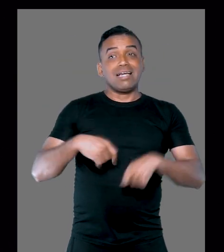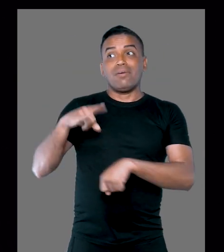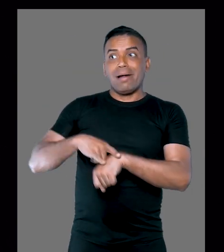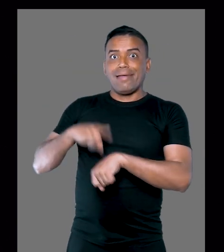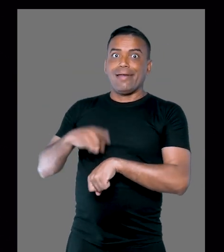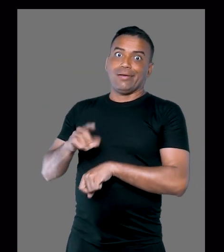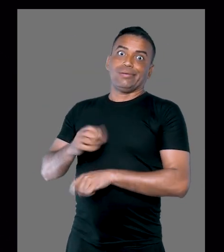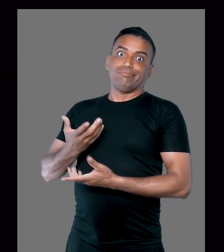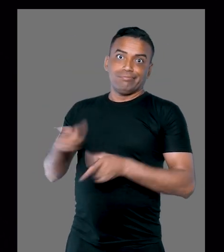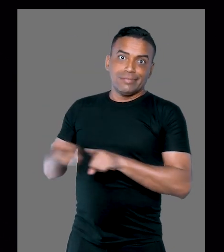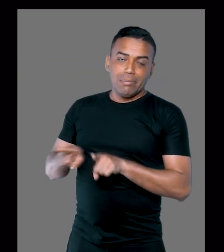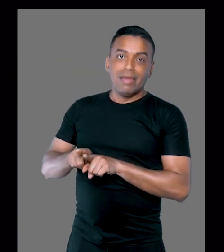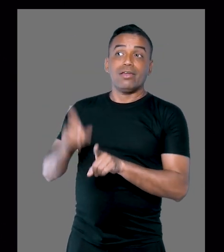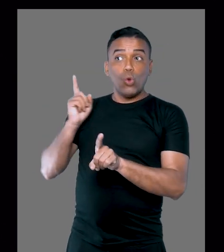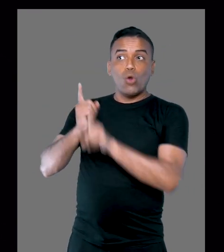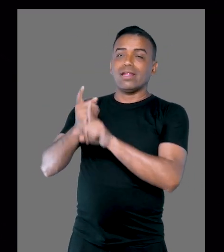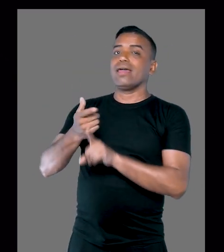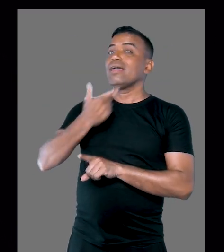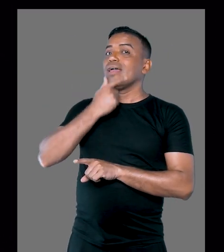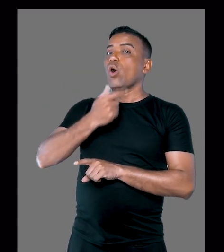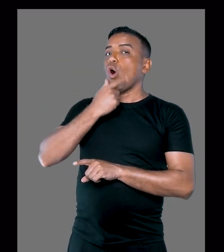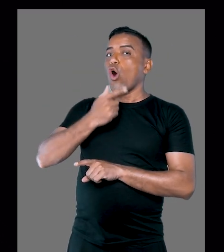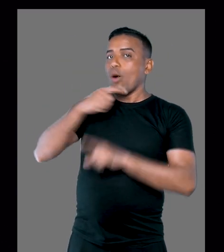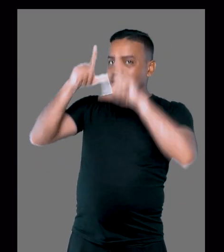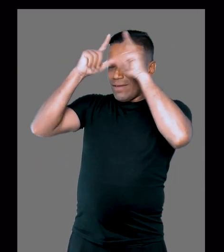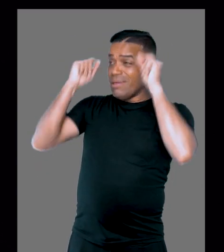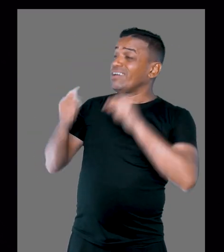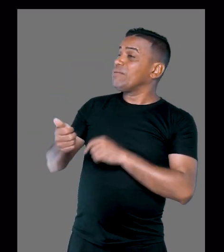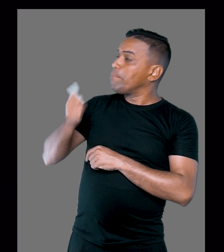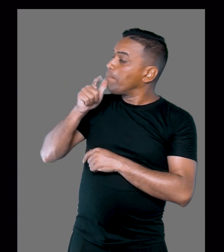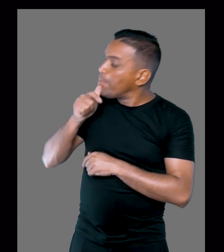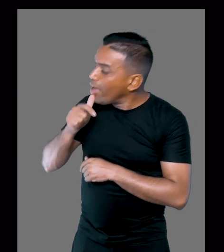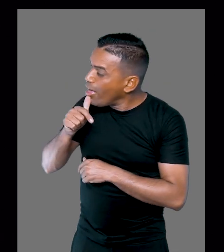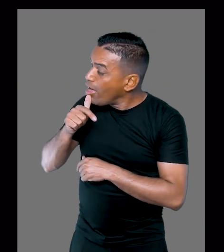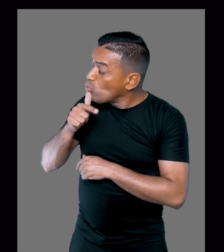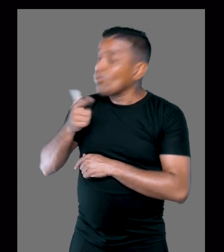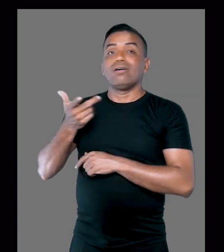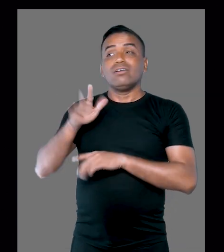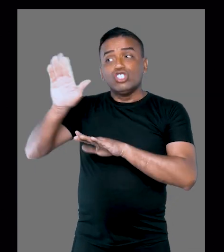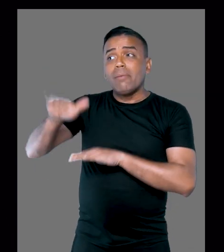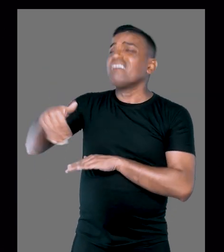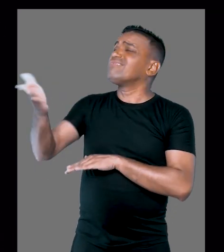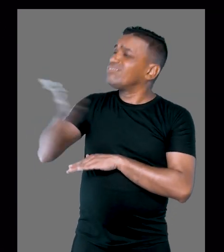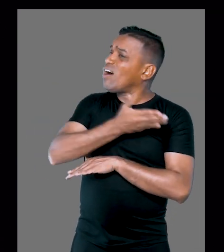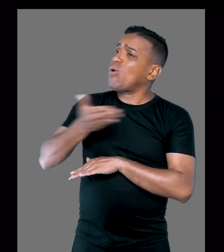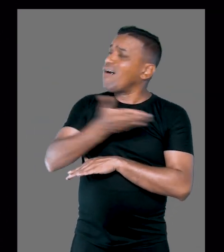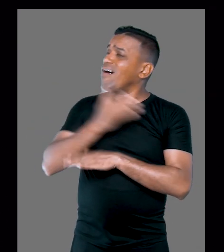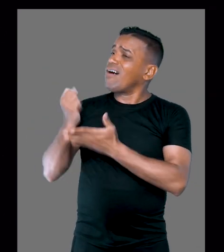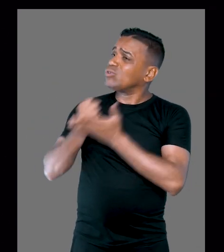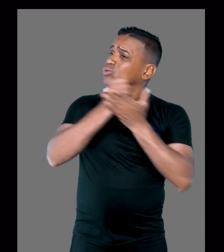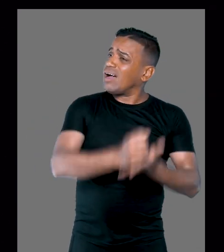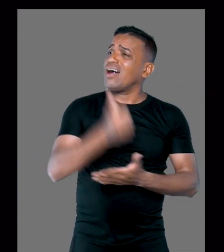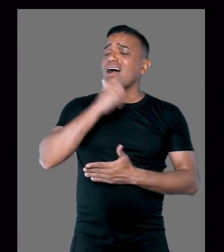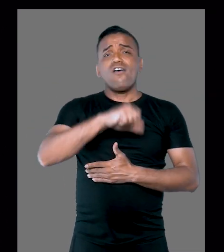quanto antes. Encontrei um enfermeiro bebendo água e não o deixei terminar de engoli-la. Apressei-me e contei de uma só vez que